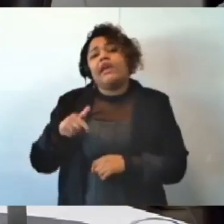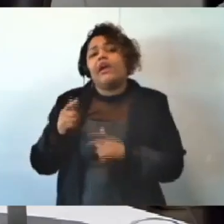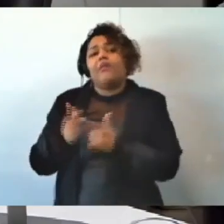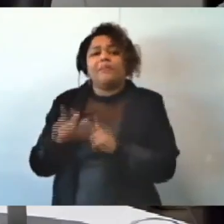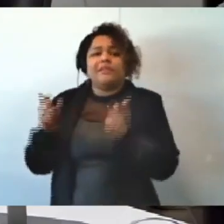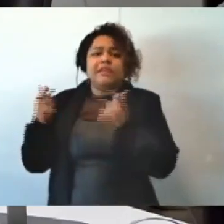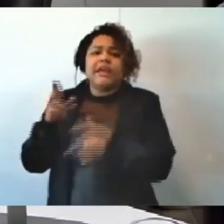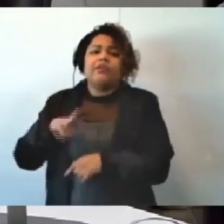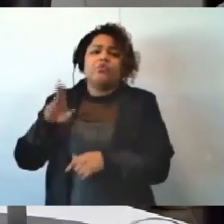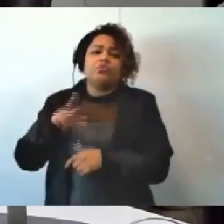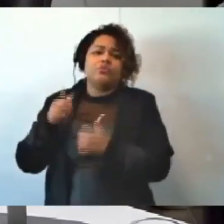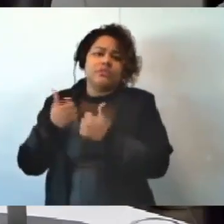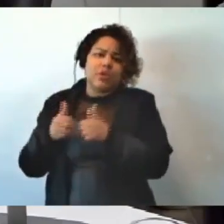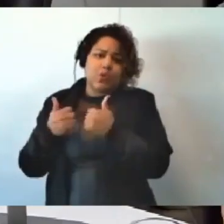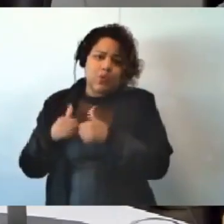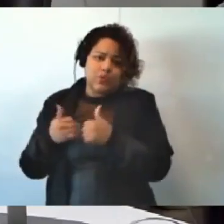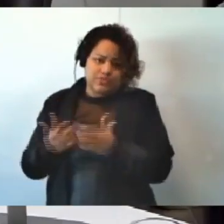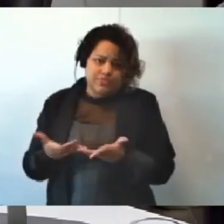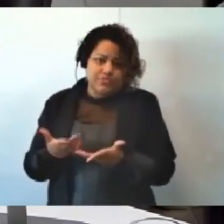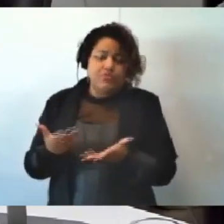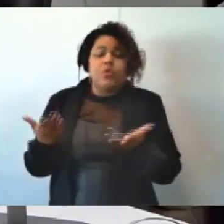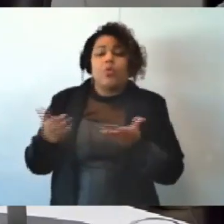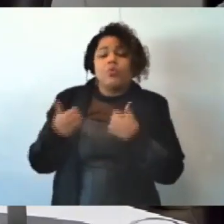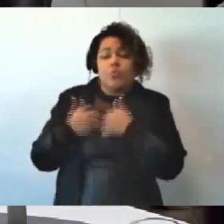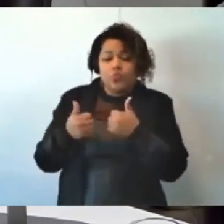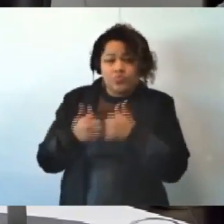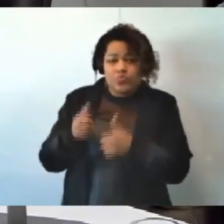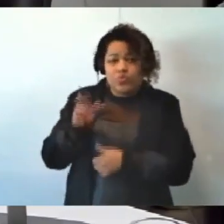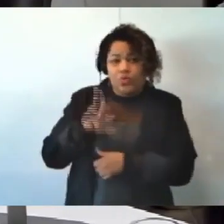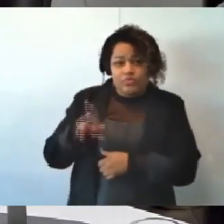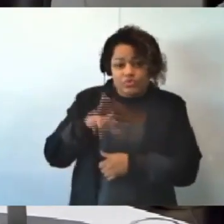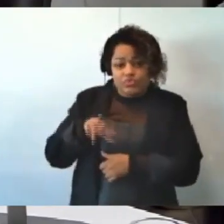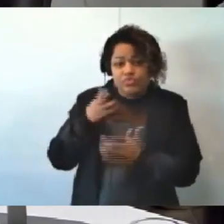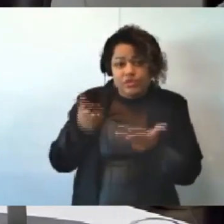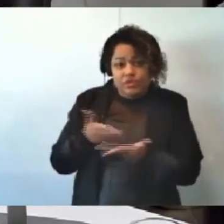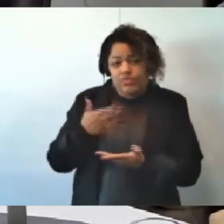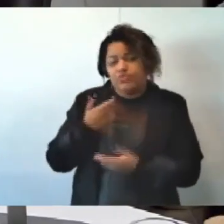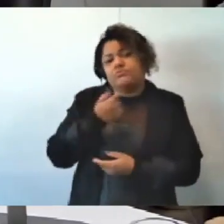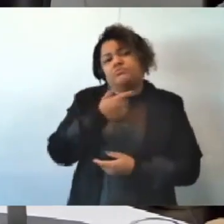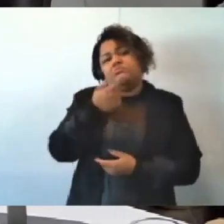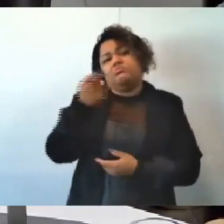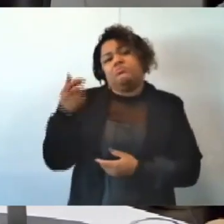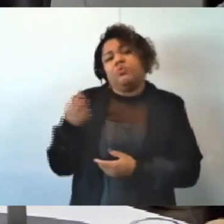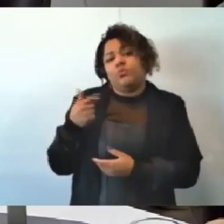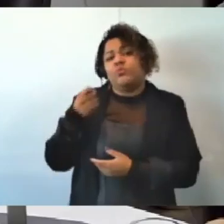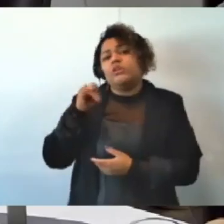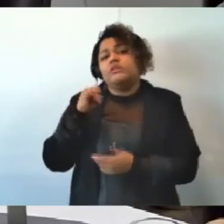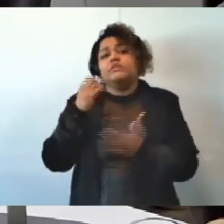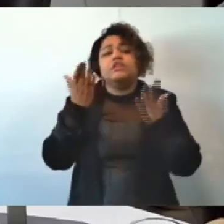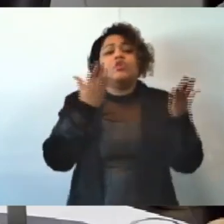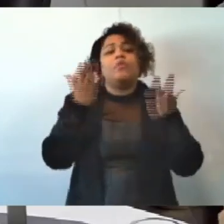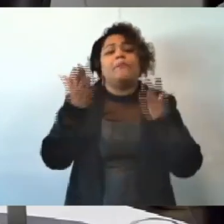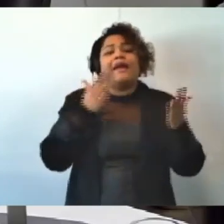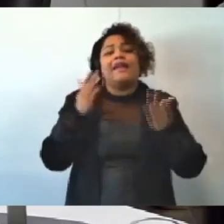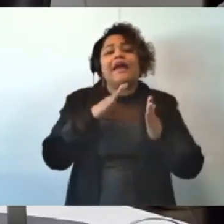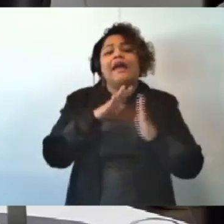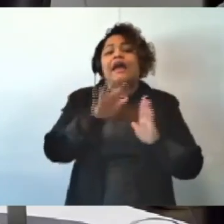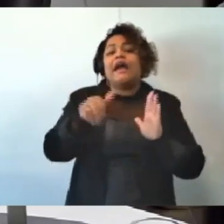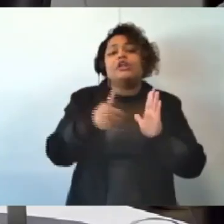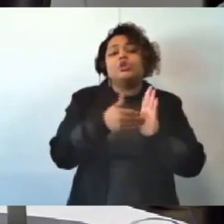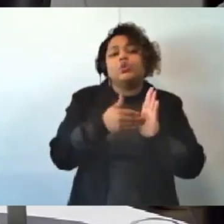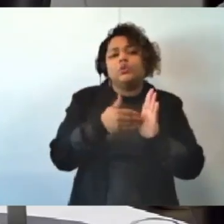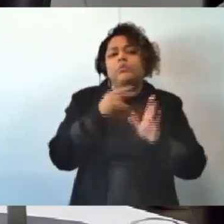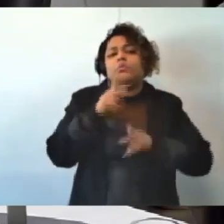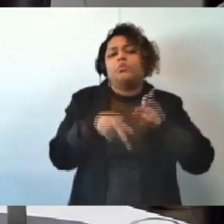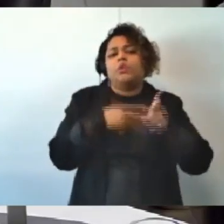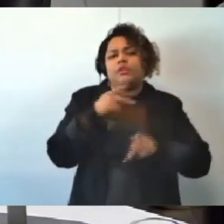usam ônibus, né, comparando aí a população de Belo Horizonte. Então, a gente tem que pensar no futuro. A minha